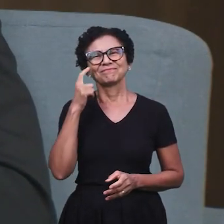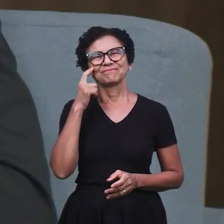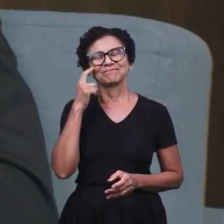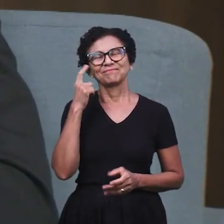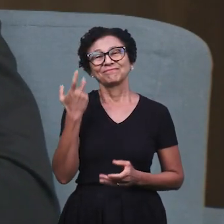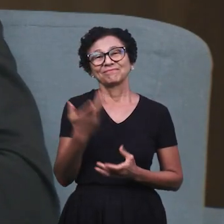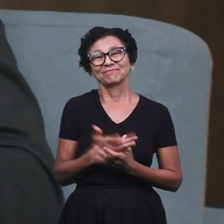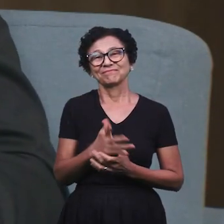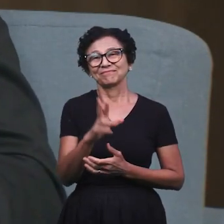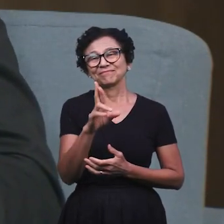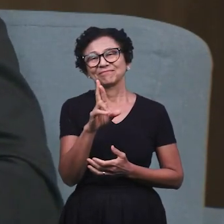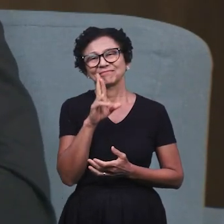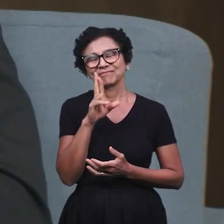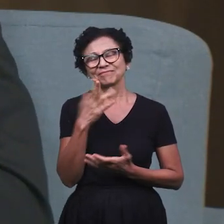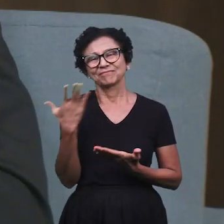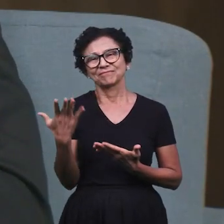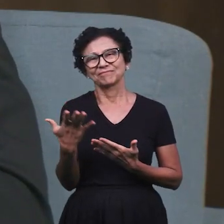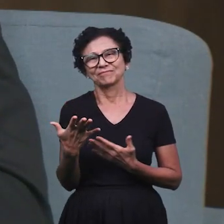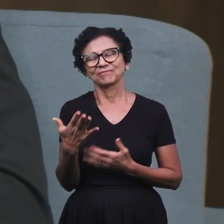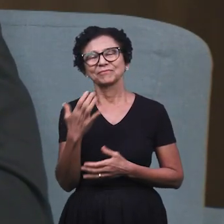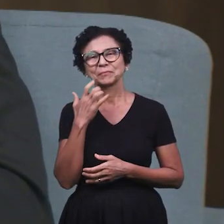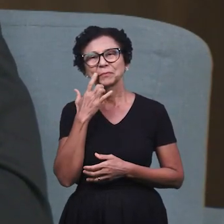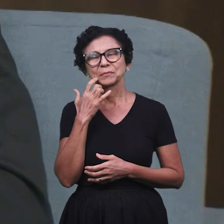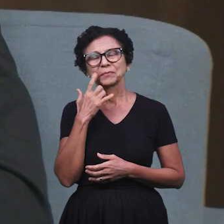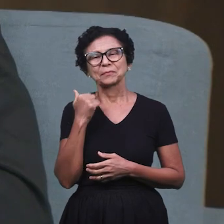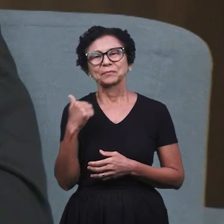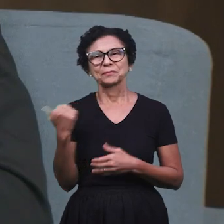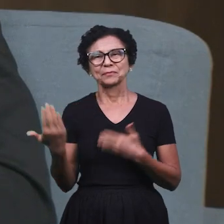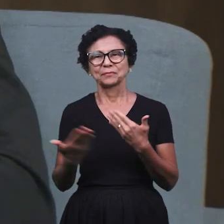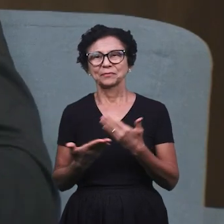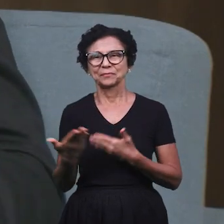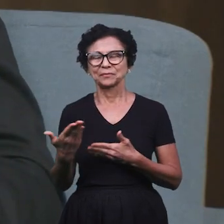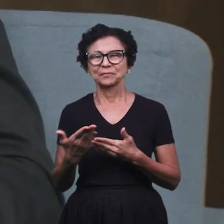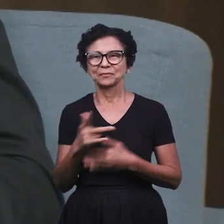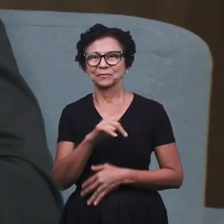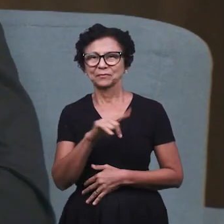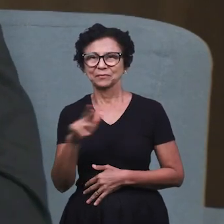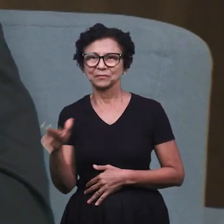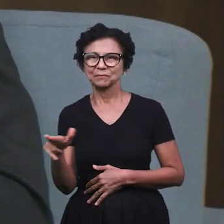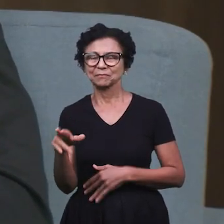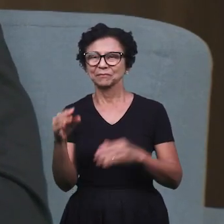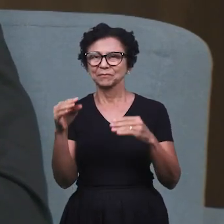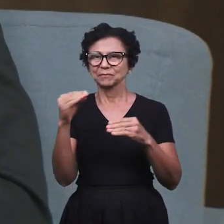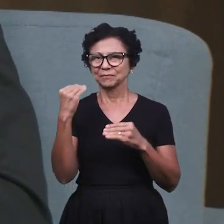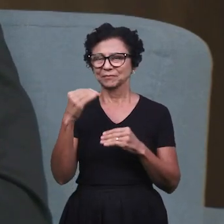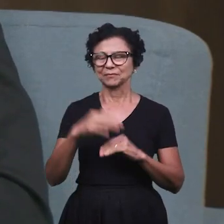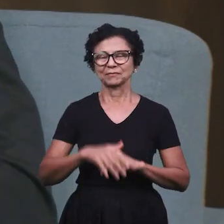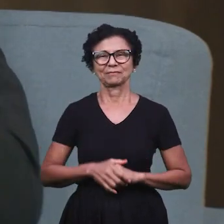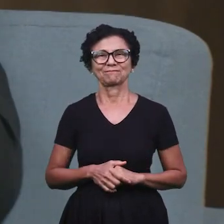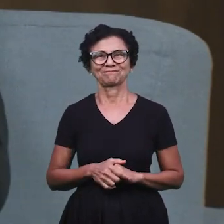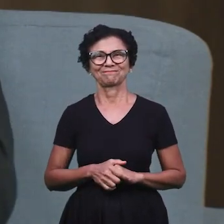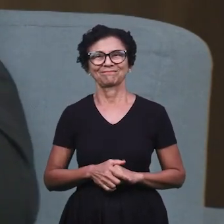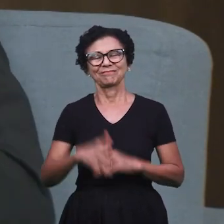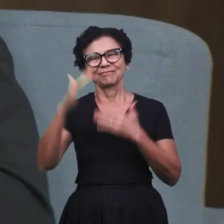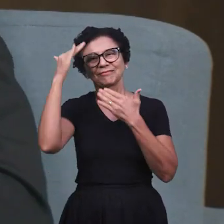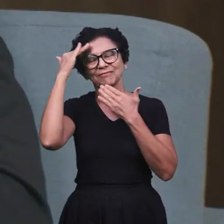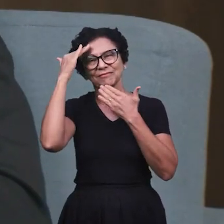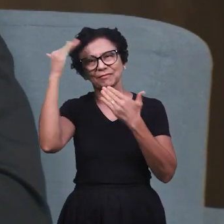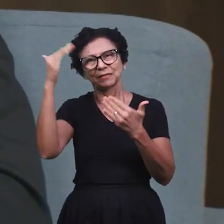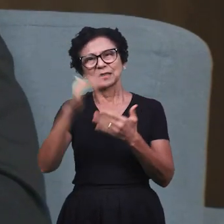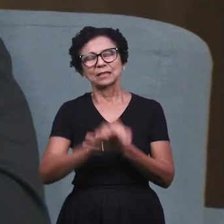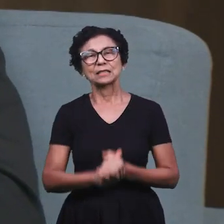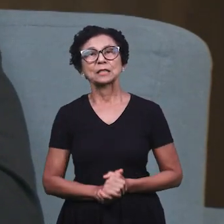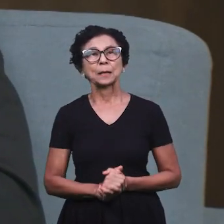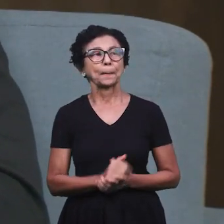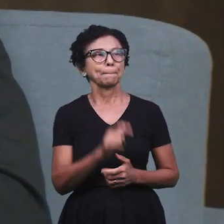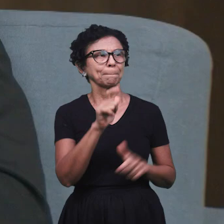recados deixados com tanto carinho pelos nossos irmãos. Estamos chegando então ao final do nosso programa e queremos agradecer aqui